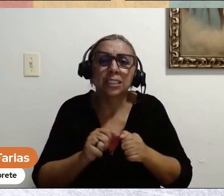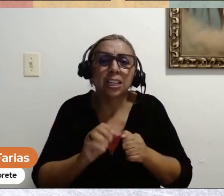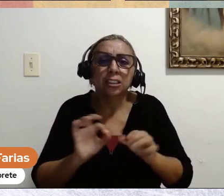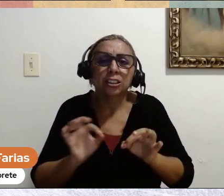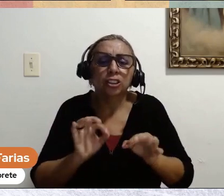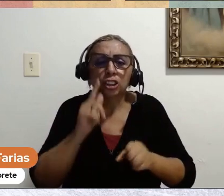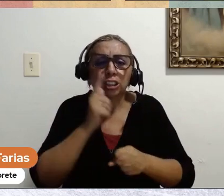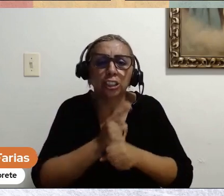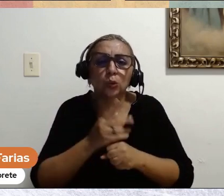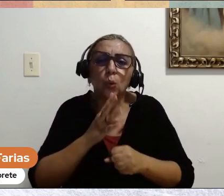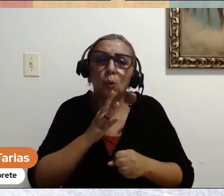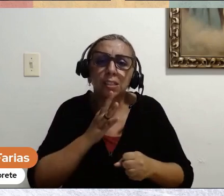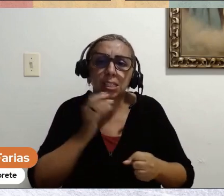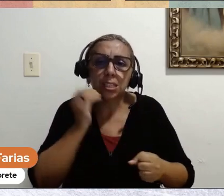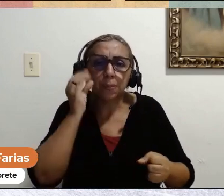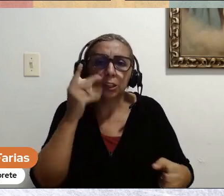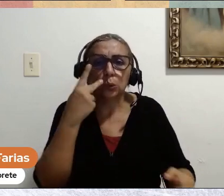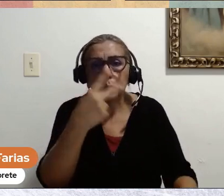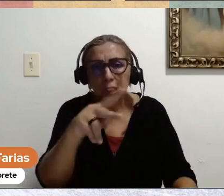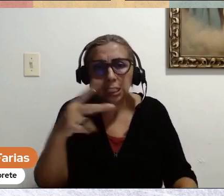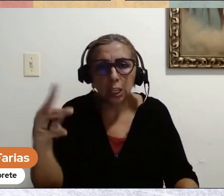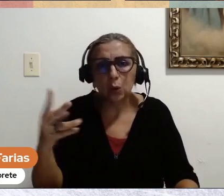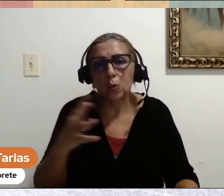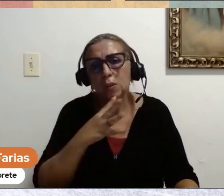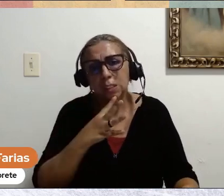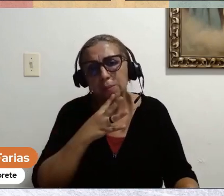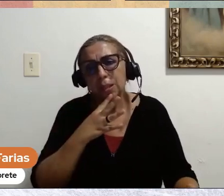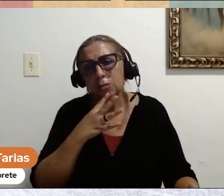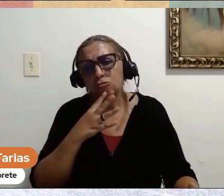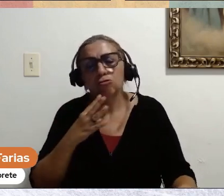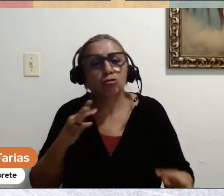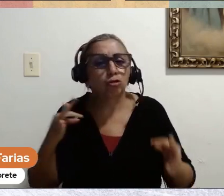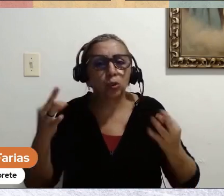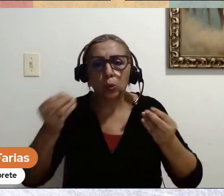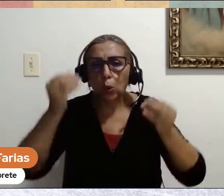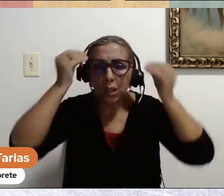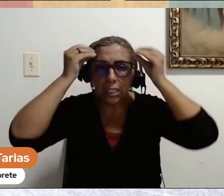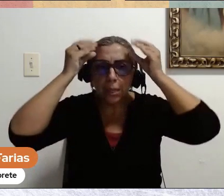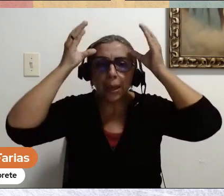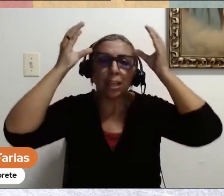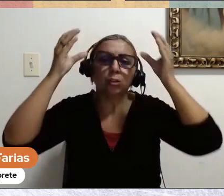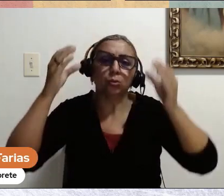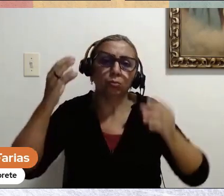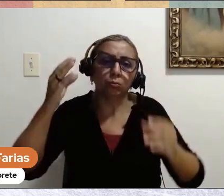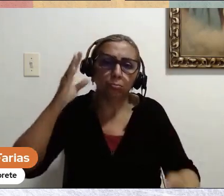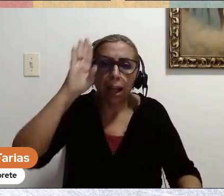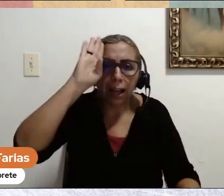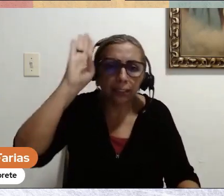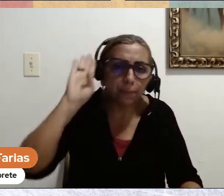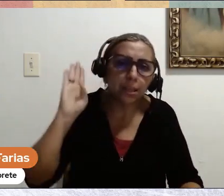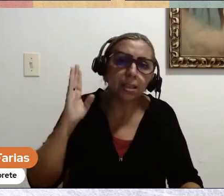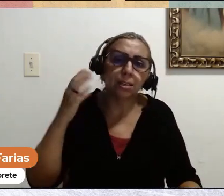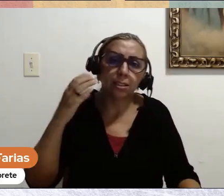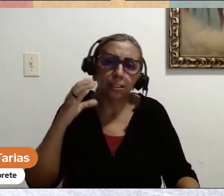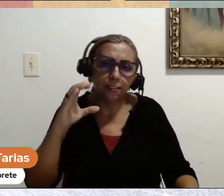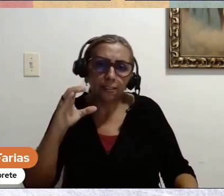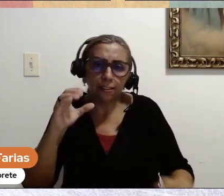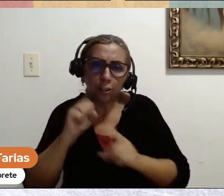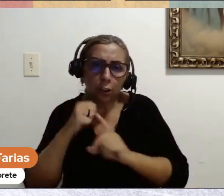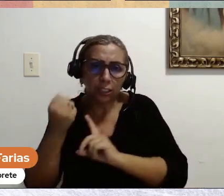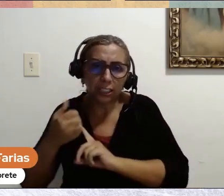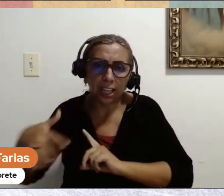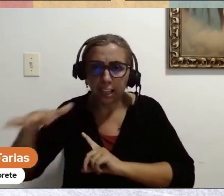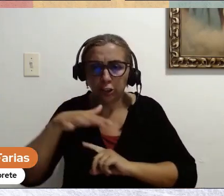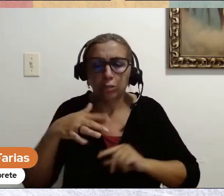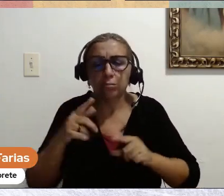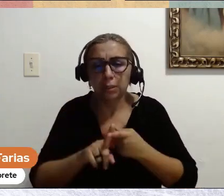meu conhecimento, do seu conhecimento, do conhecimento acadêmico, civil. Olha, então também, quando eu